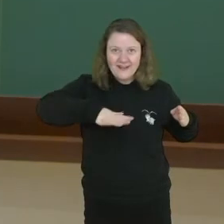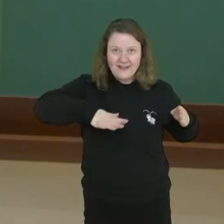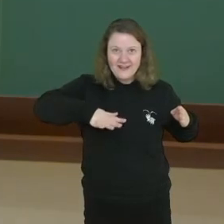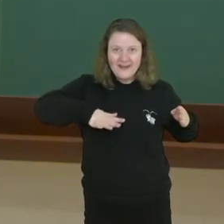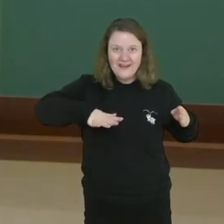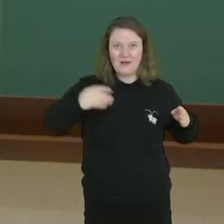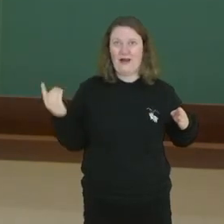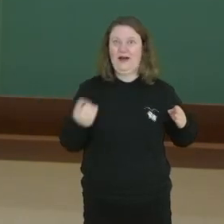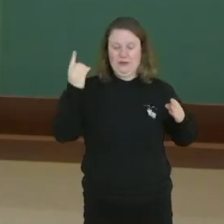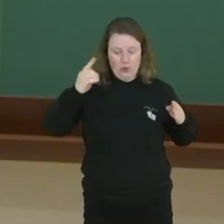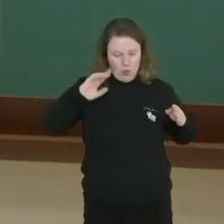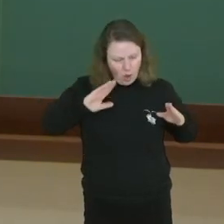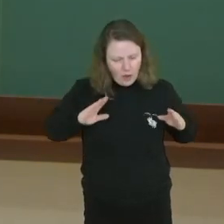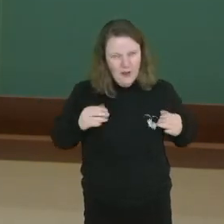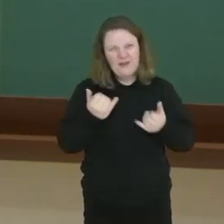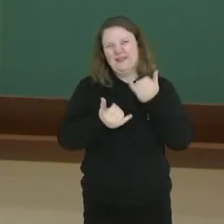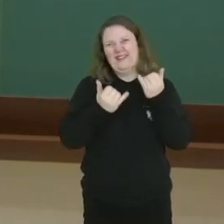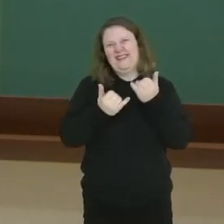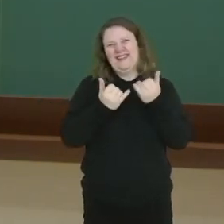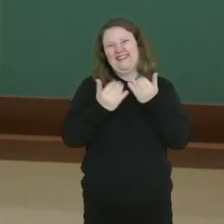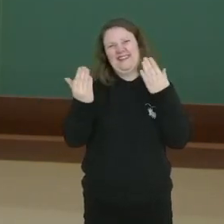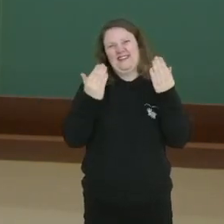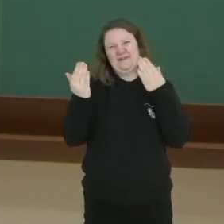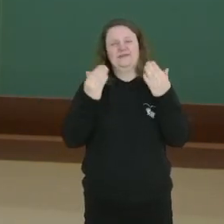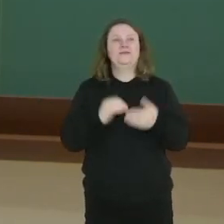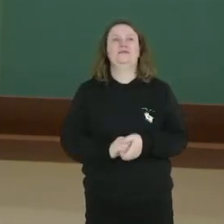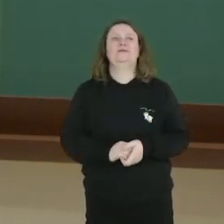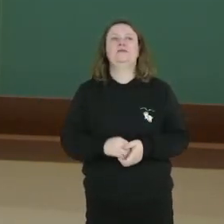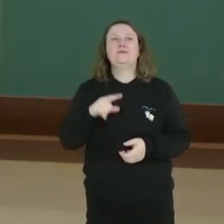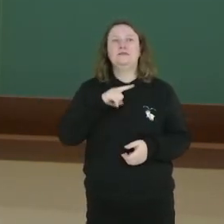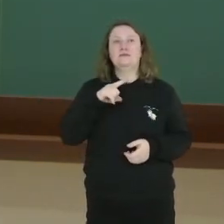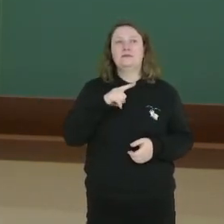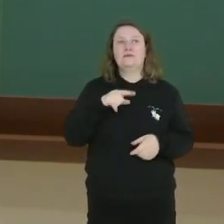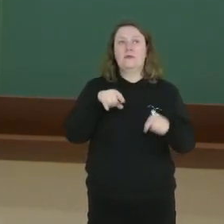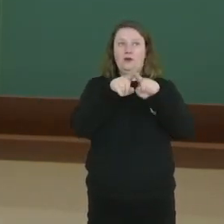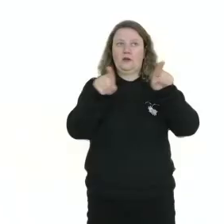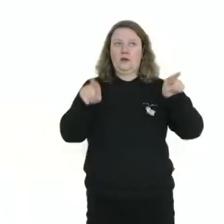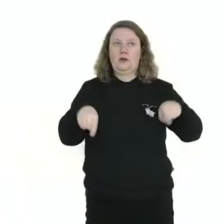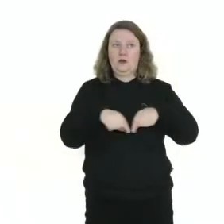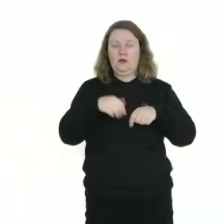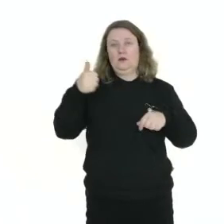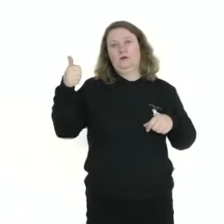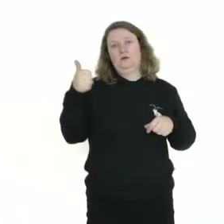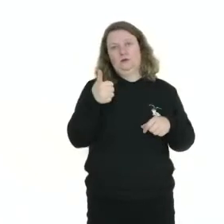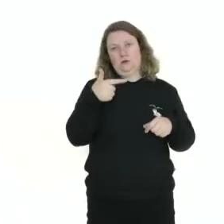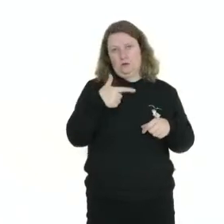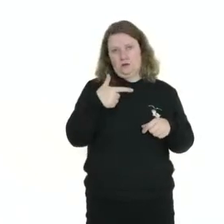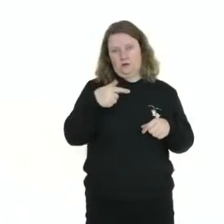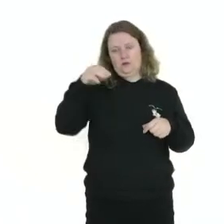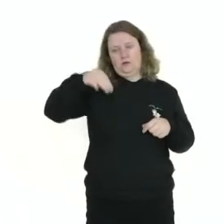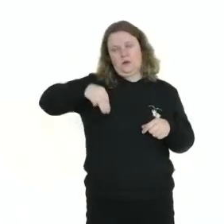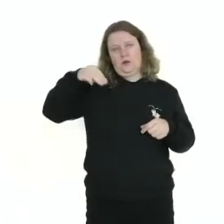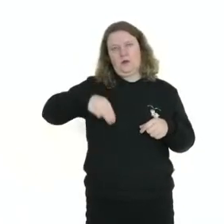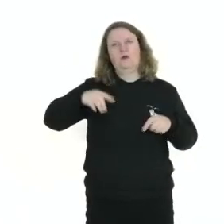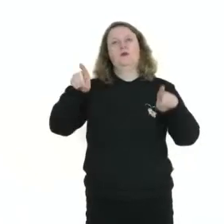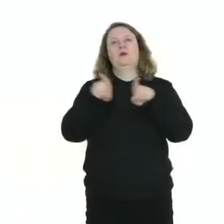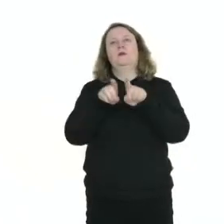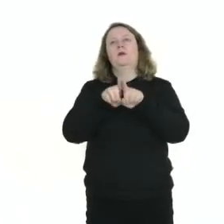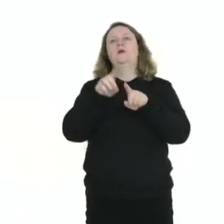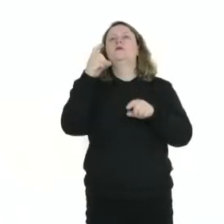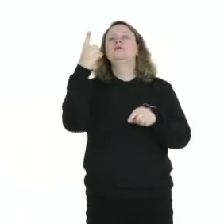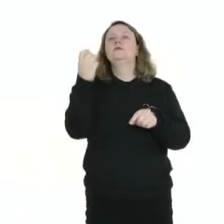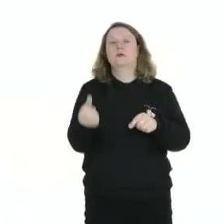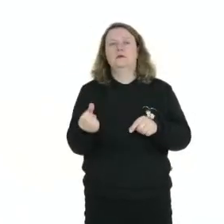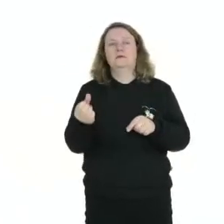bom? Então, o terreno tem frentes de 12 metros e 16 metros em 2 ruas que formam um ângulo de 90